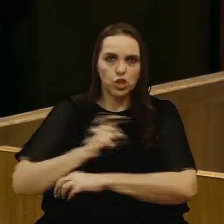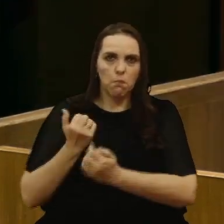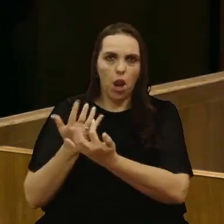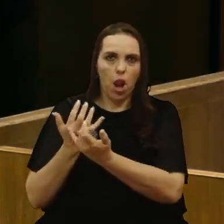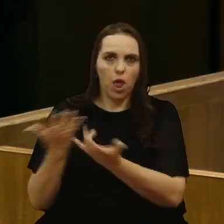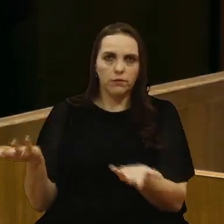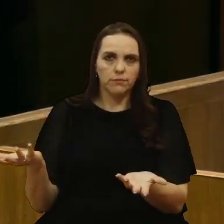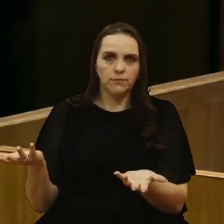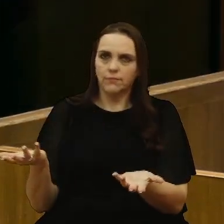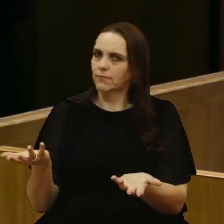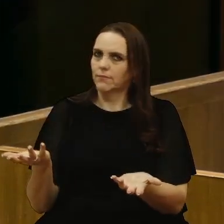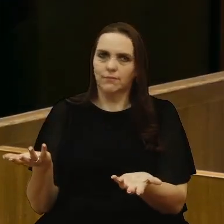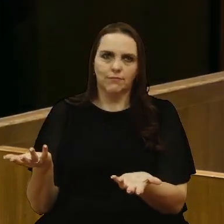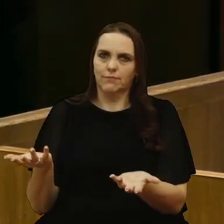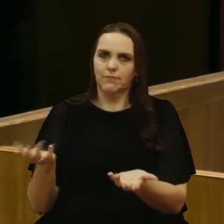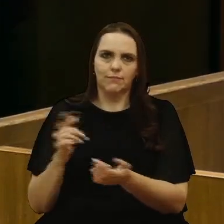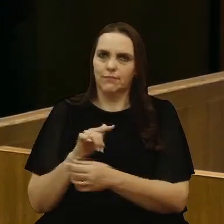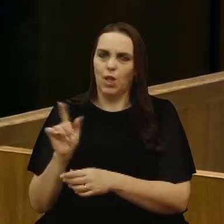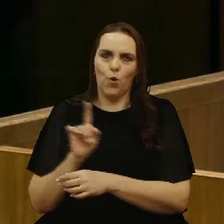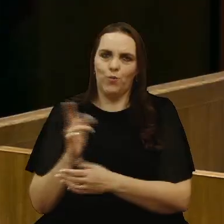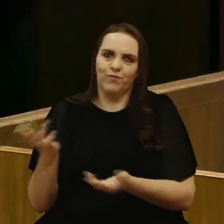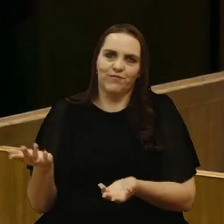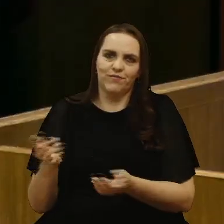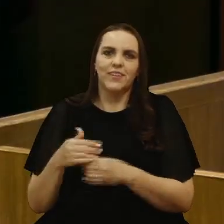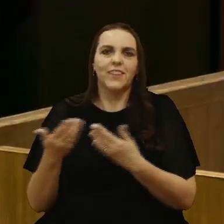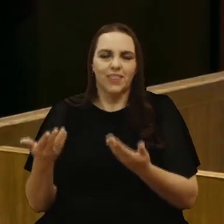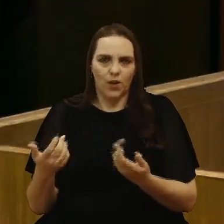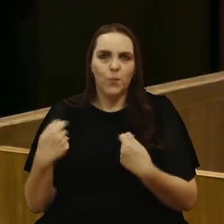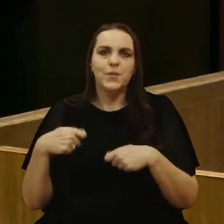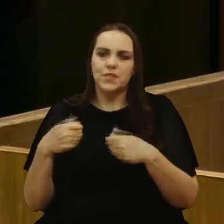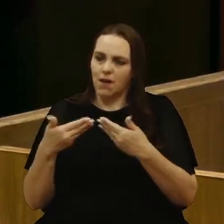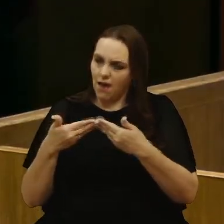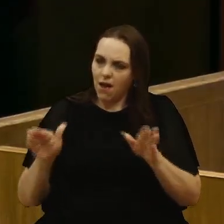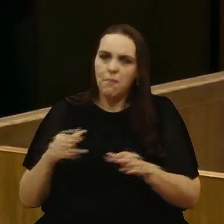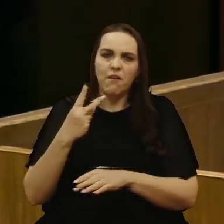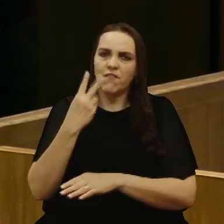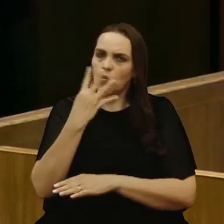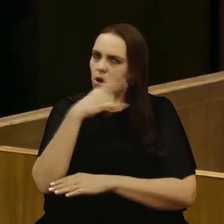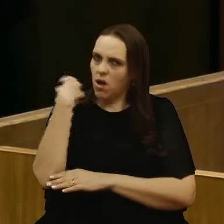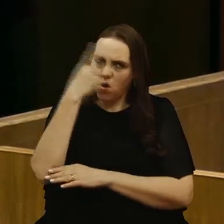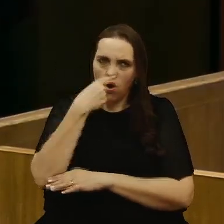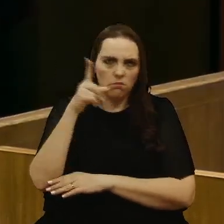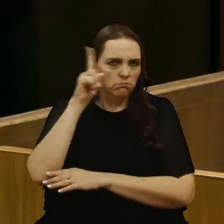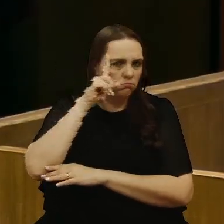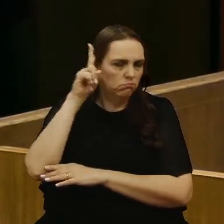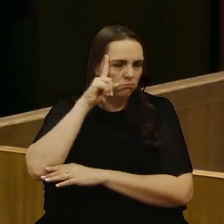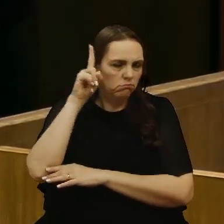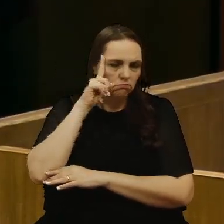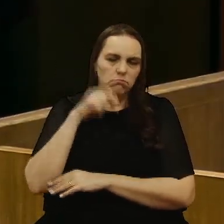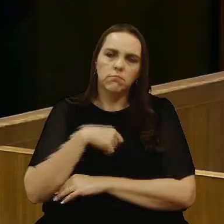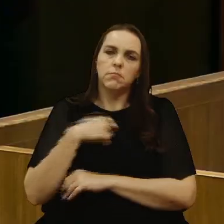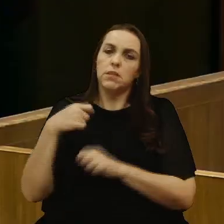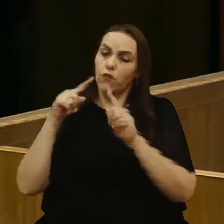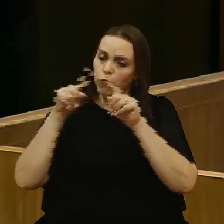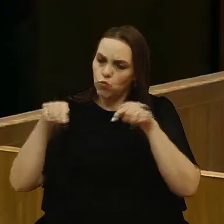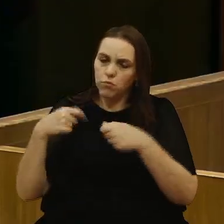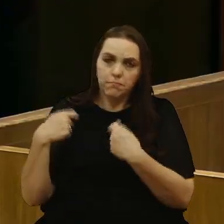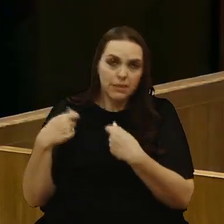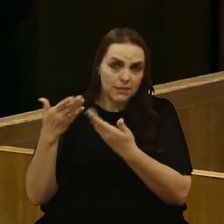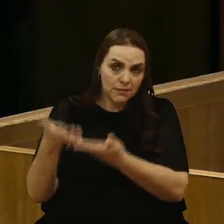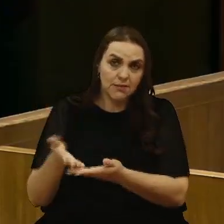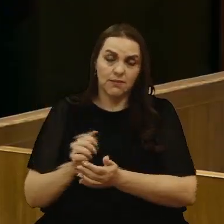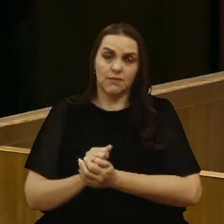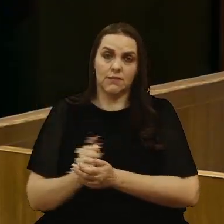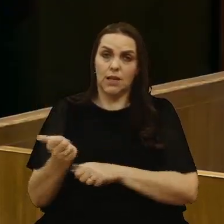naquela determinada região. Então, a gente precisa realmente do chamamento, né,